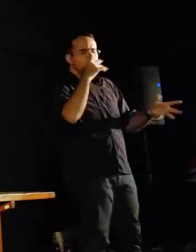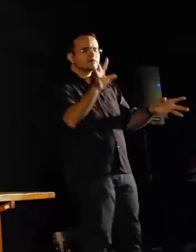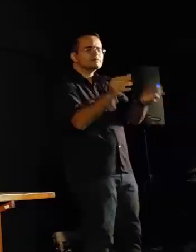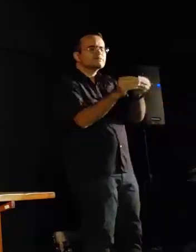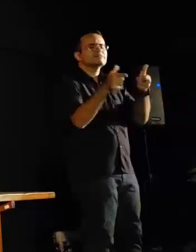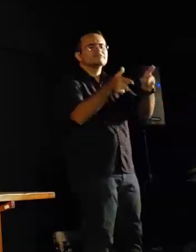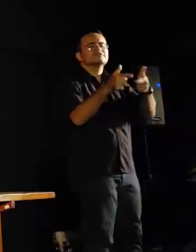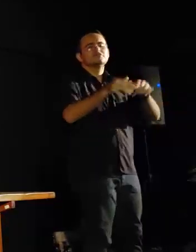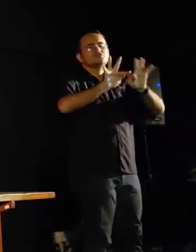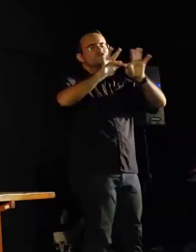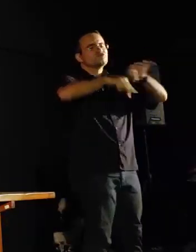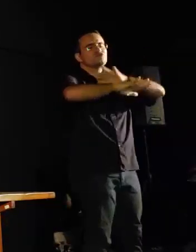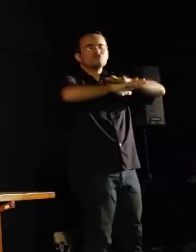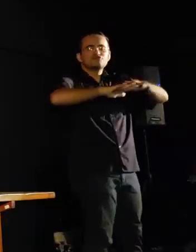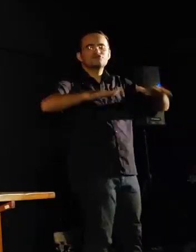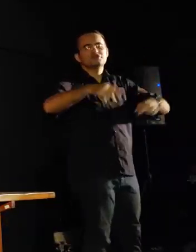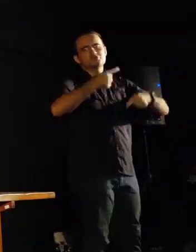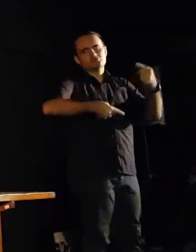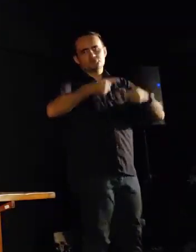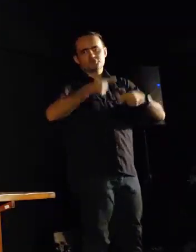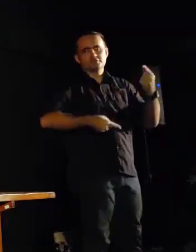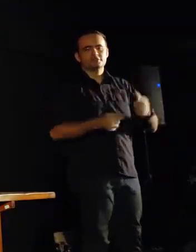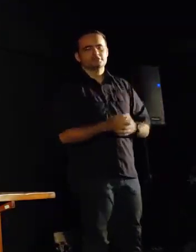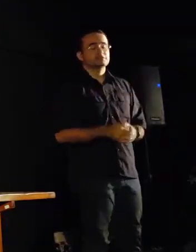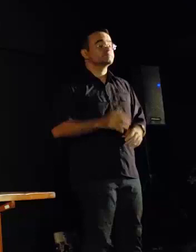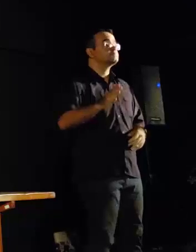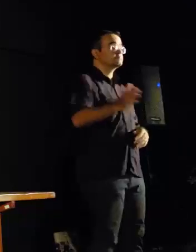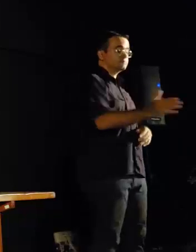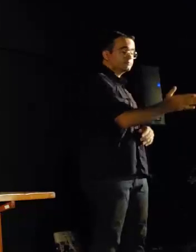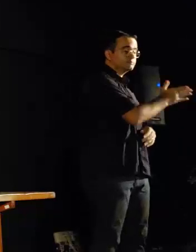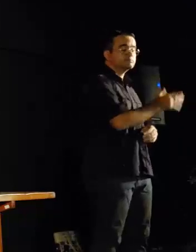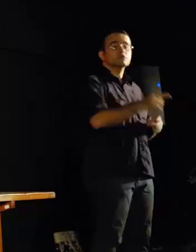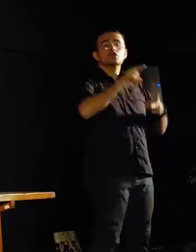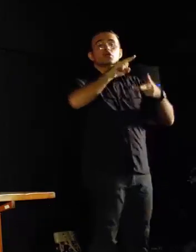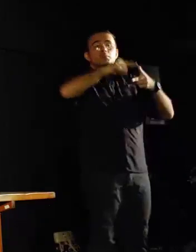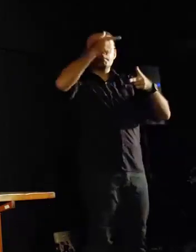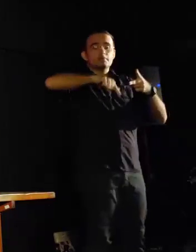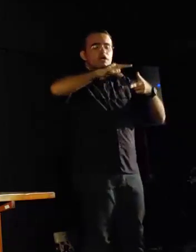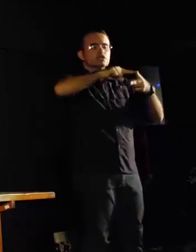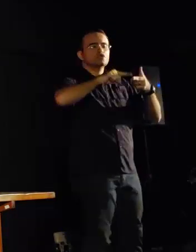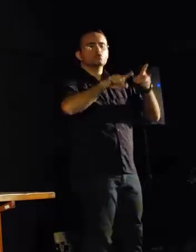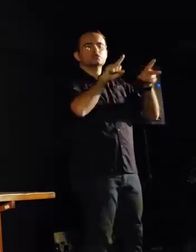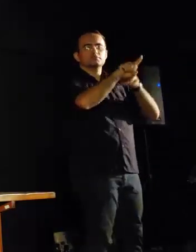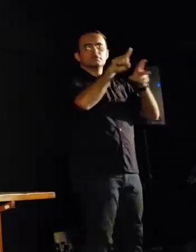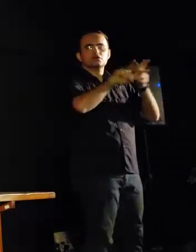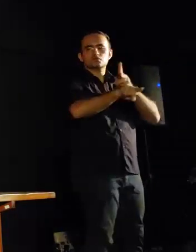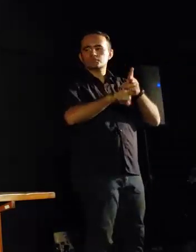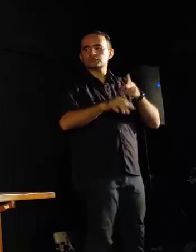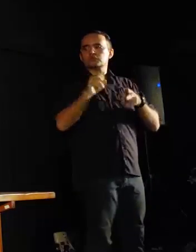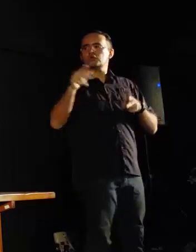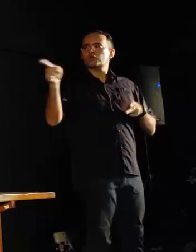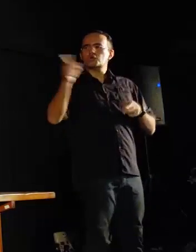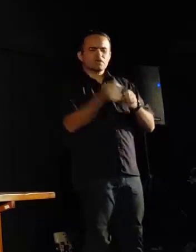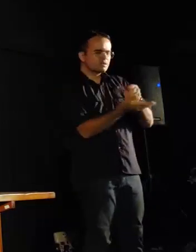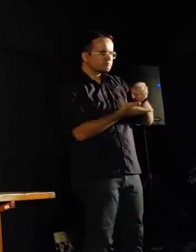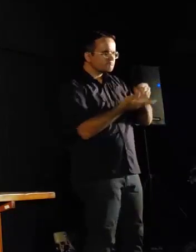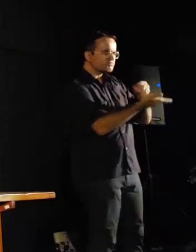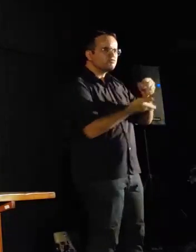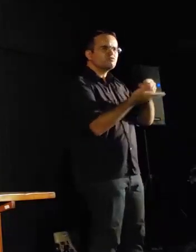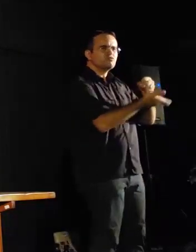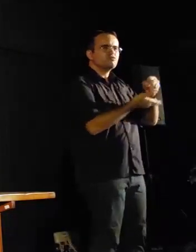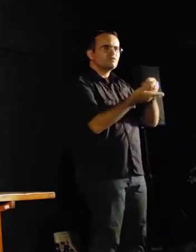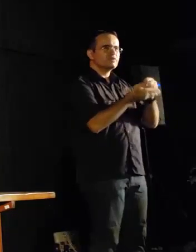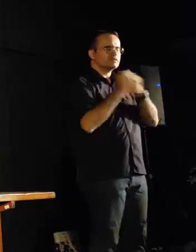Agora mais as duas últimas questões. Qual o papel do fundamentalismo cristão no processo de protofascismo?